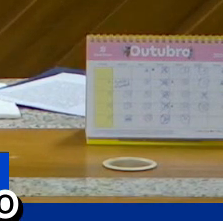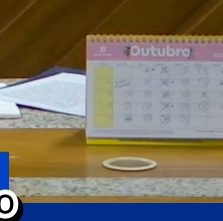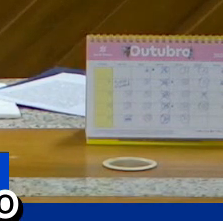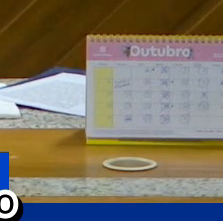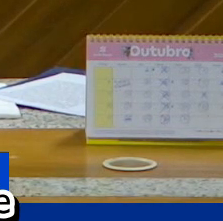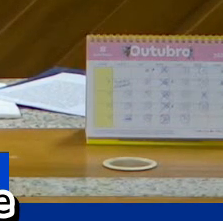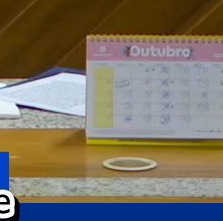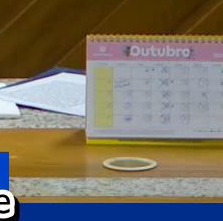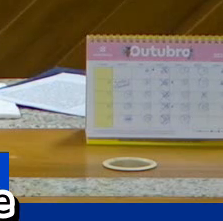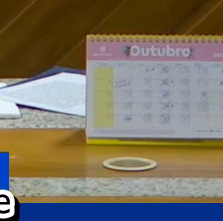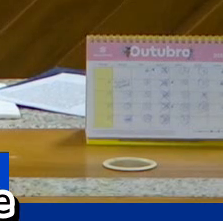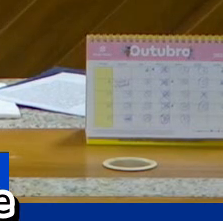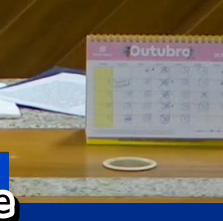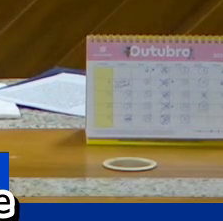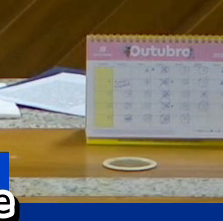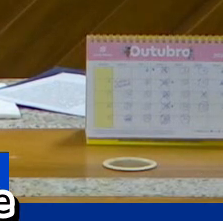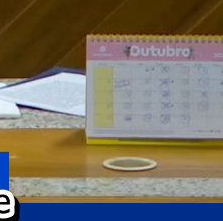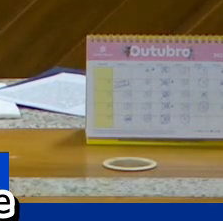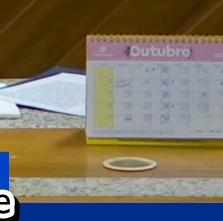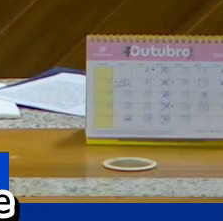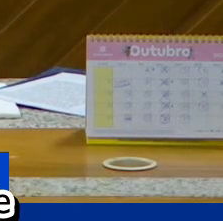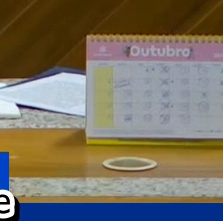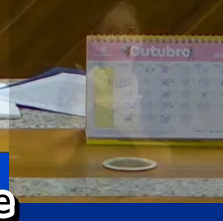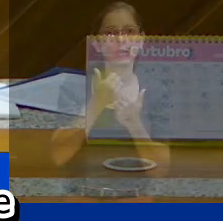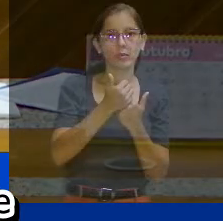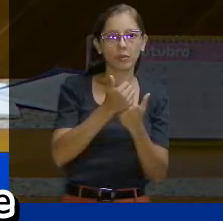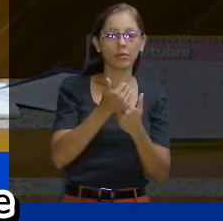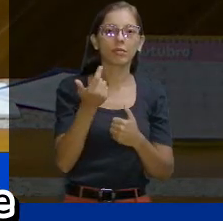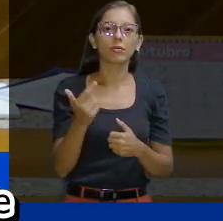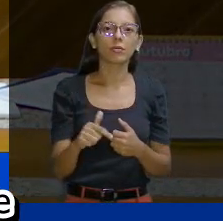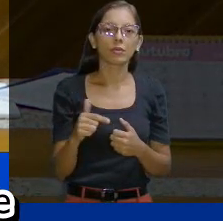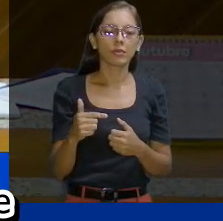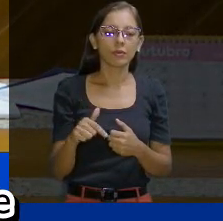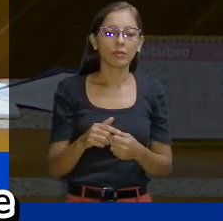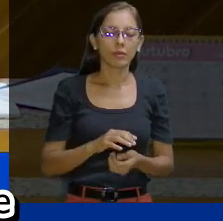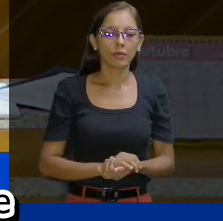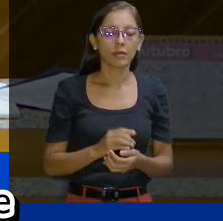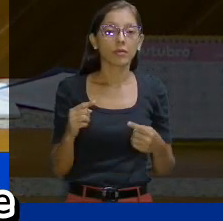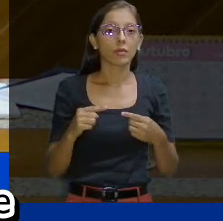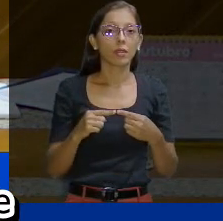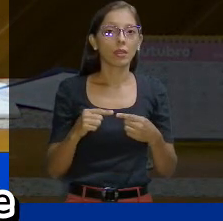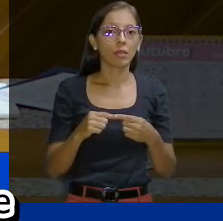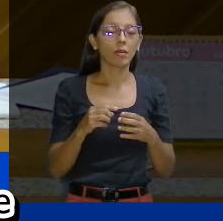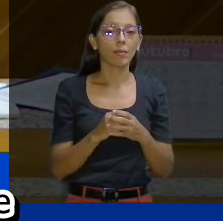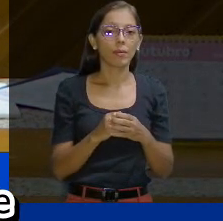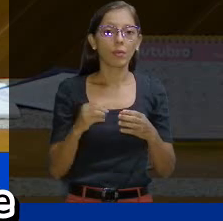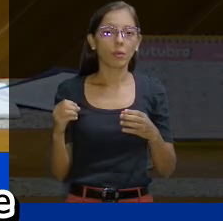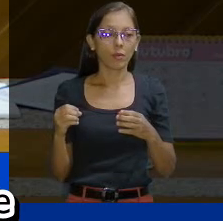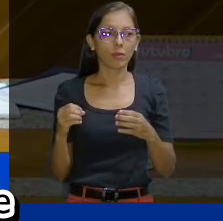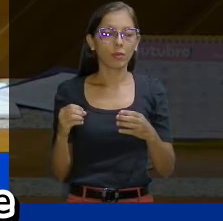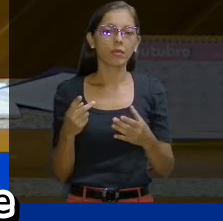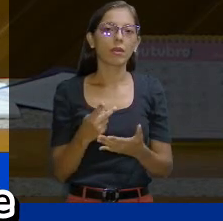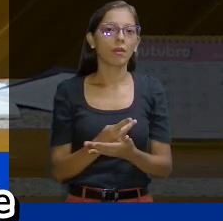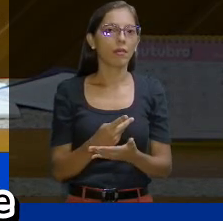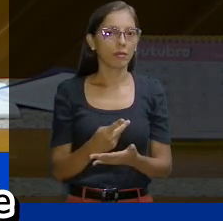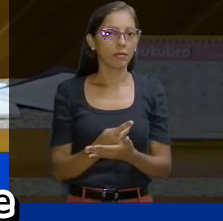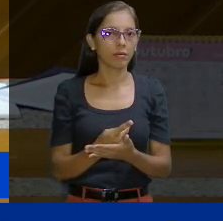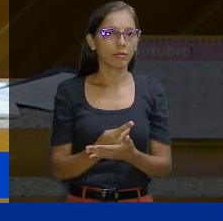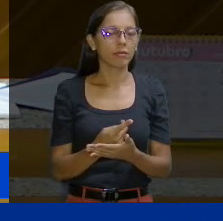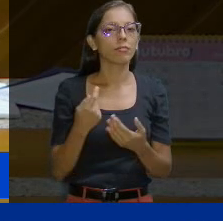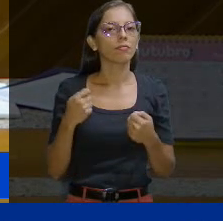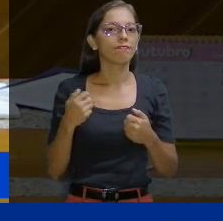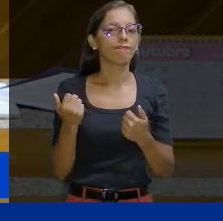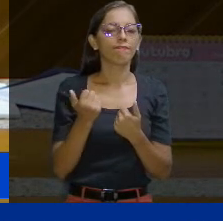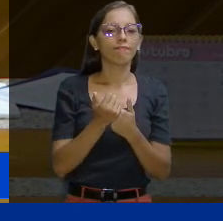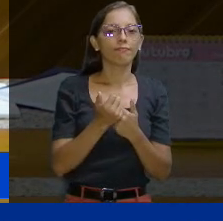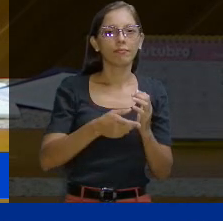eleitoral, sem a devida substituição, configura burla à exigência da cota mínima de gênero, conforme entendimento